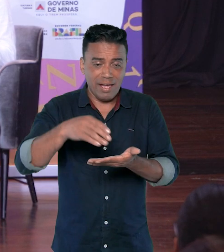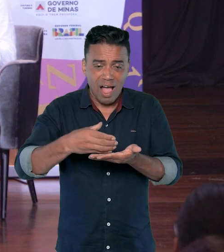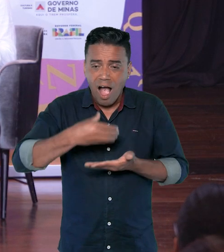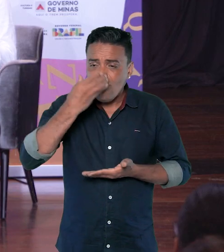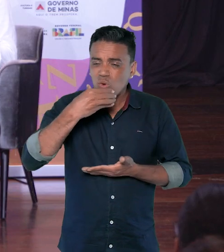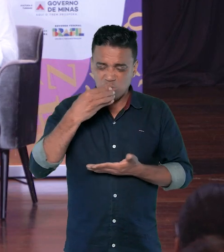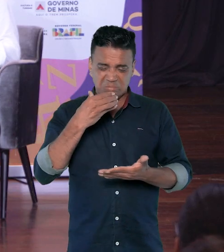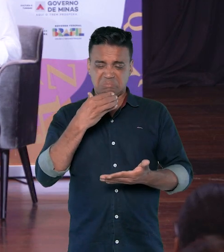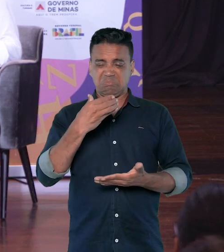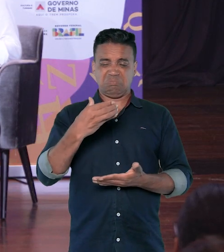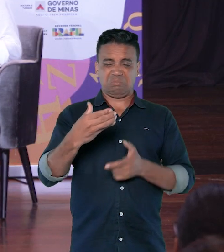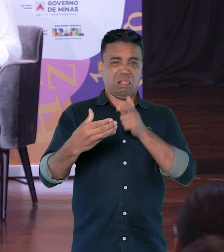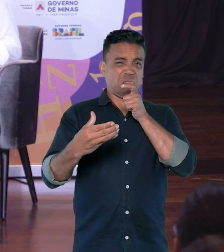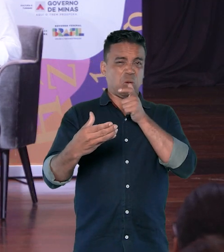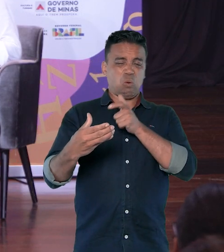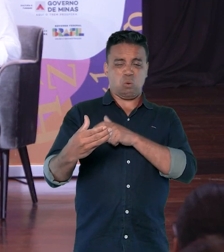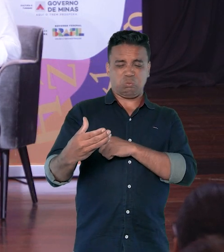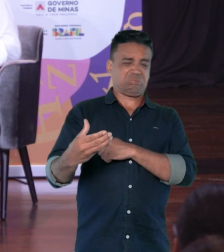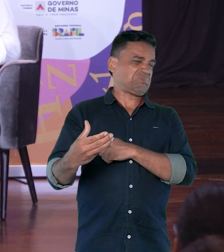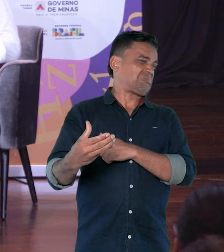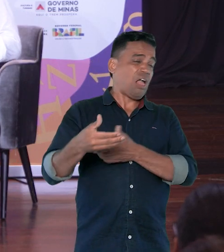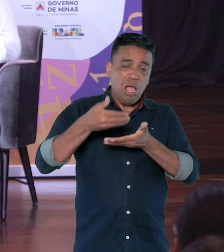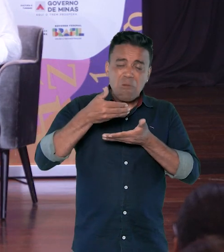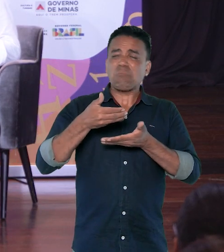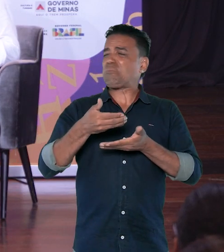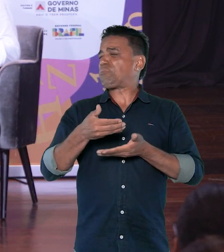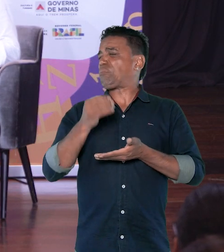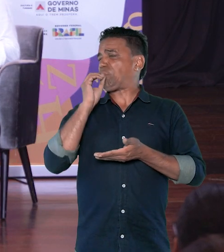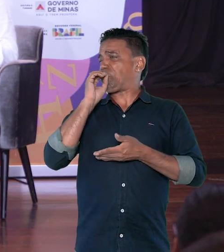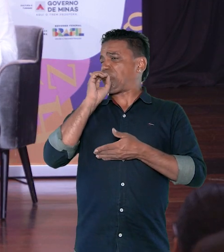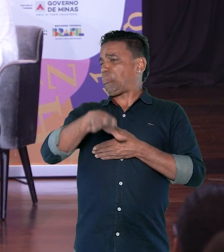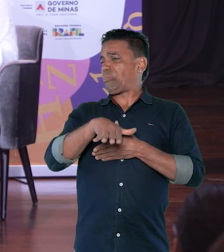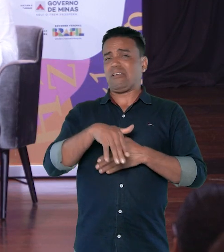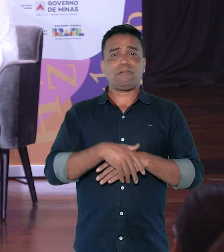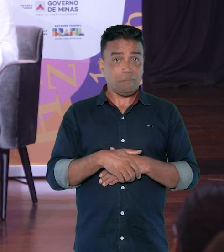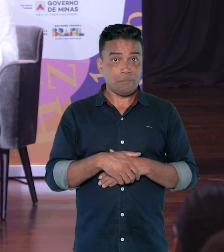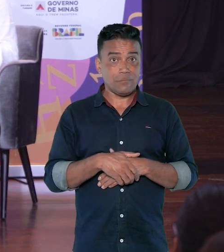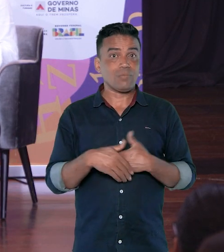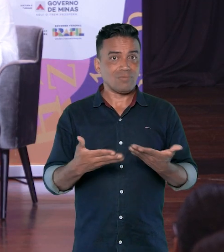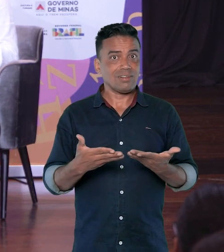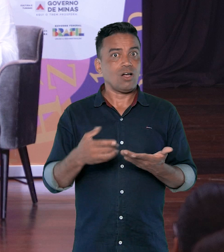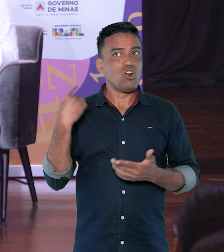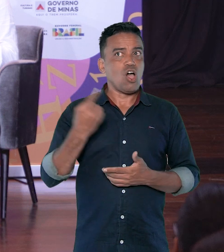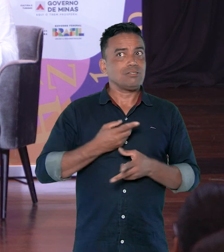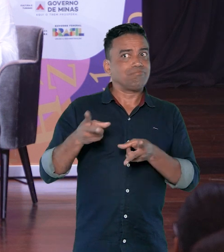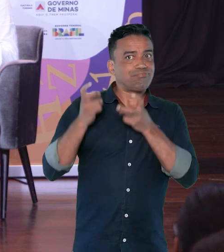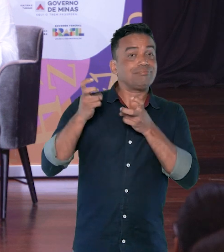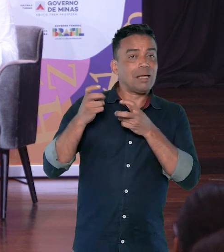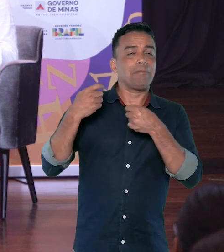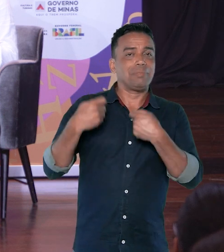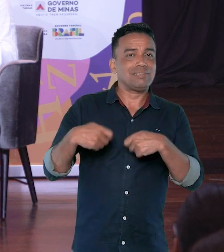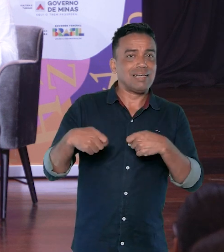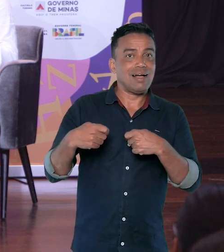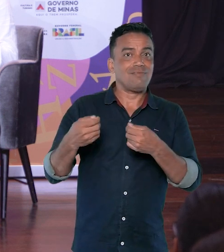de nojo, assim, né? Que negócio é esse? Que botava na boca, então cuspia tudo. E aí a gente se deu conta que a gente